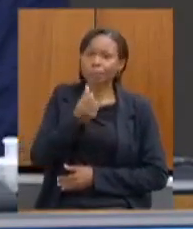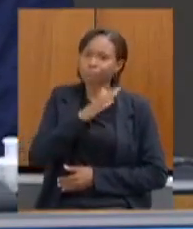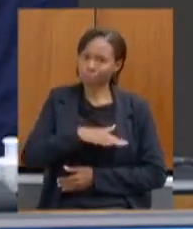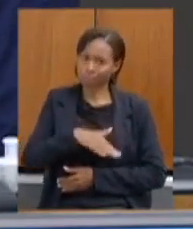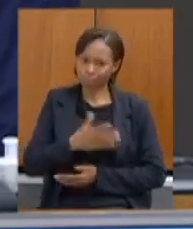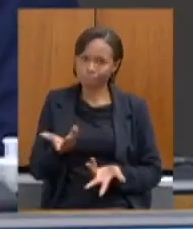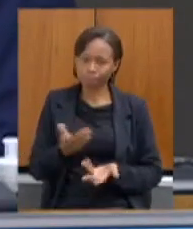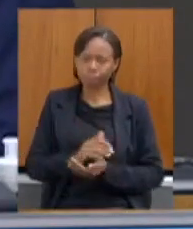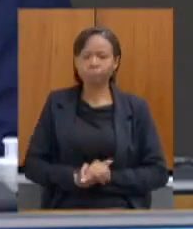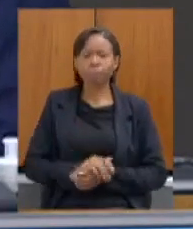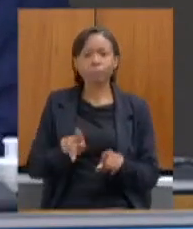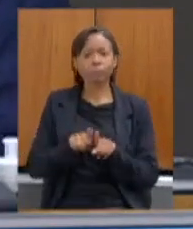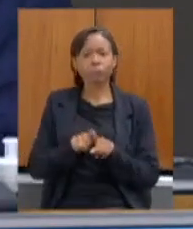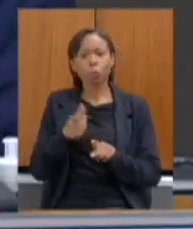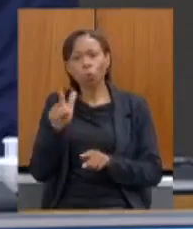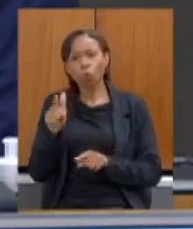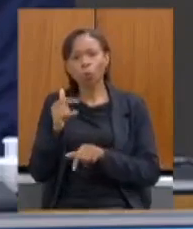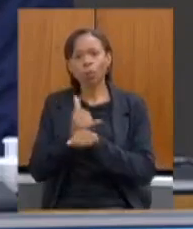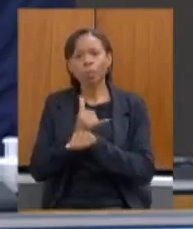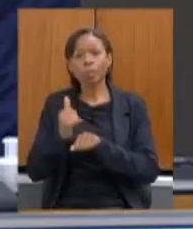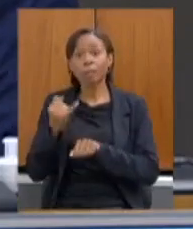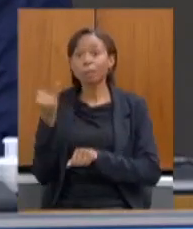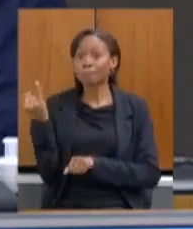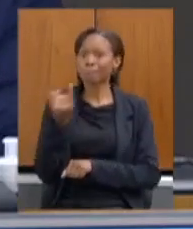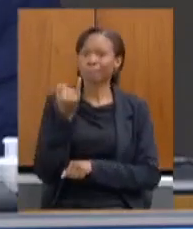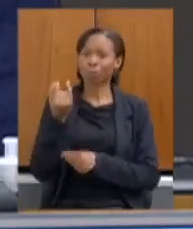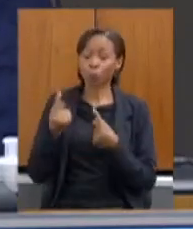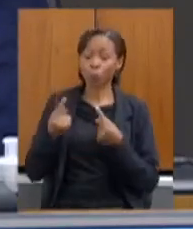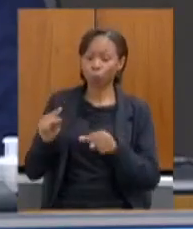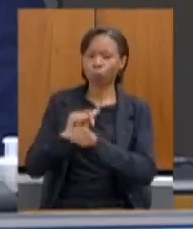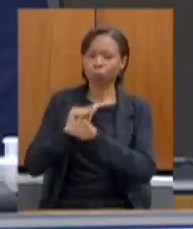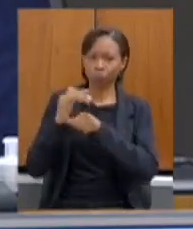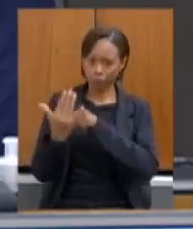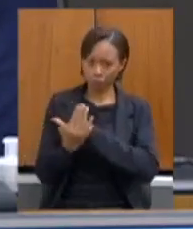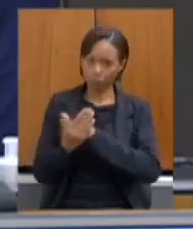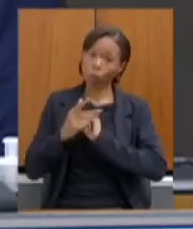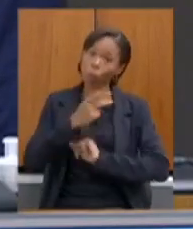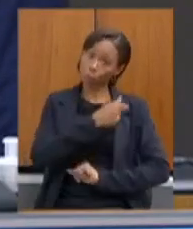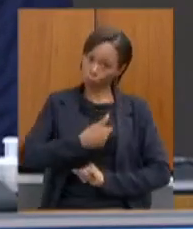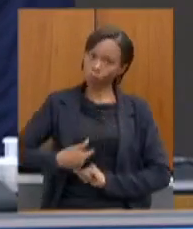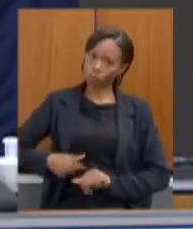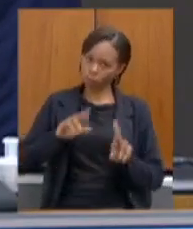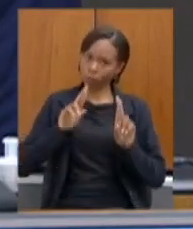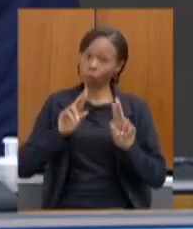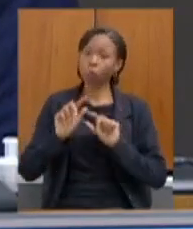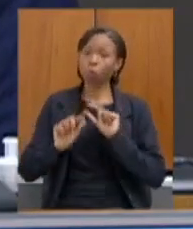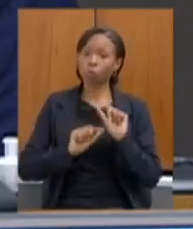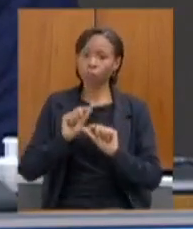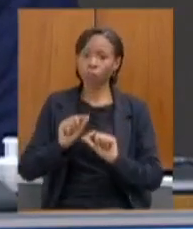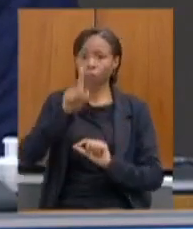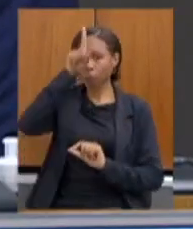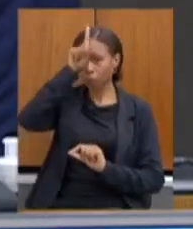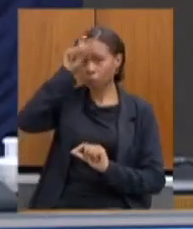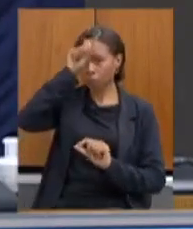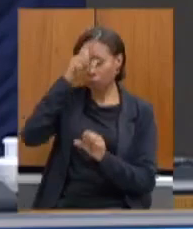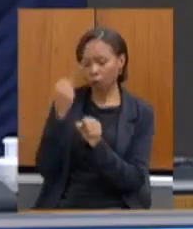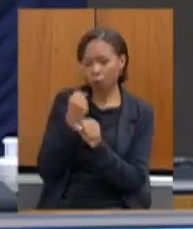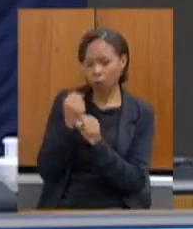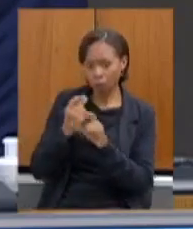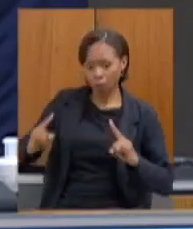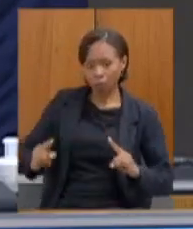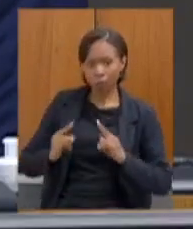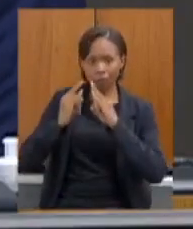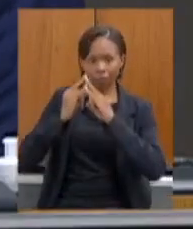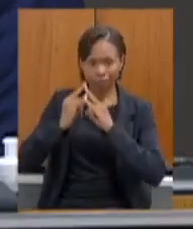Outra medida importante para o combate do coronavírus, feito pelo governo do Estado, está o nosso hospital de campanha, que ele